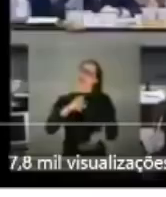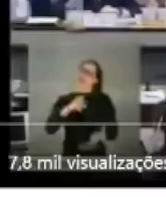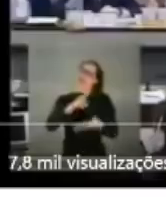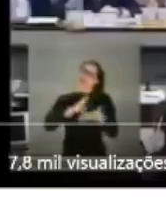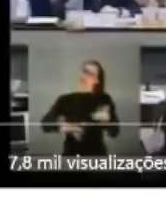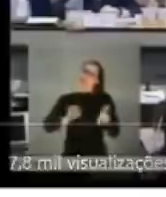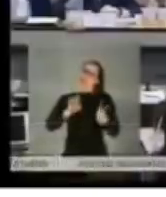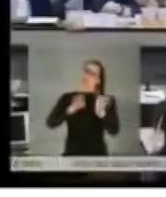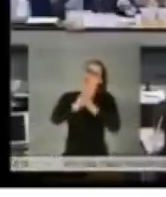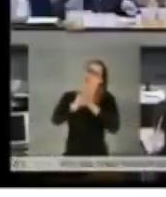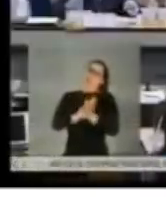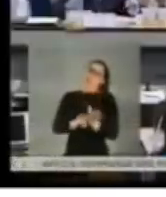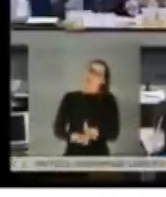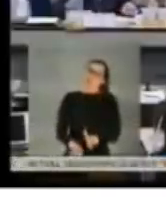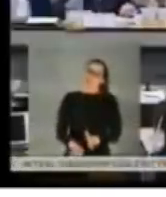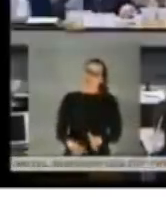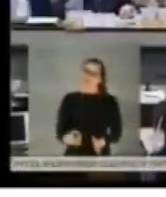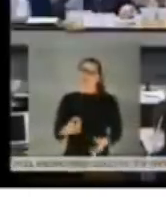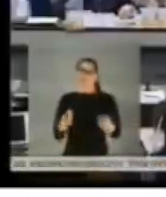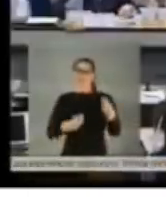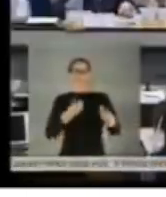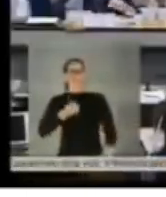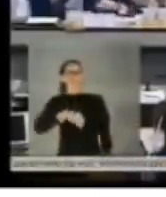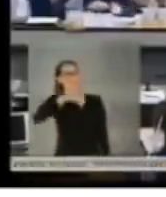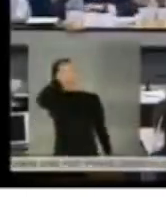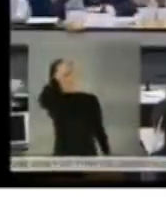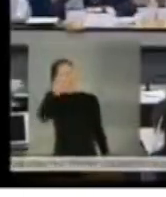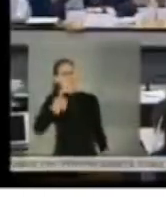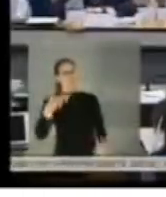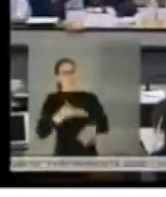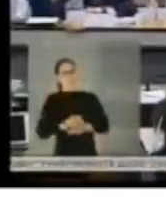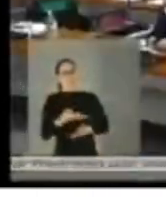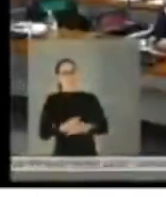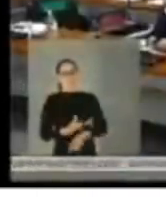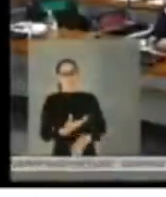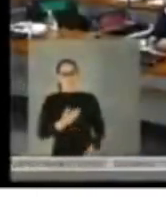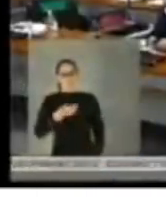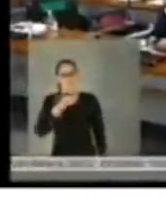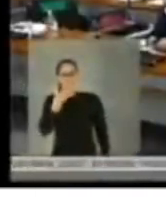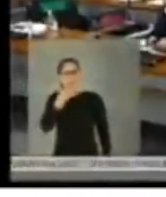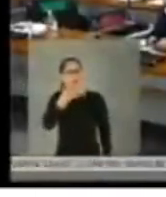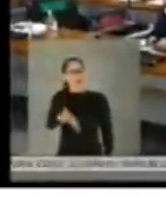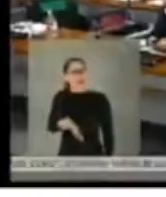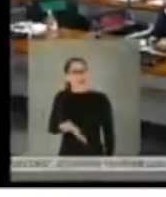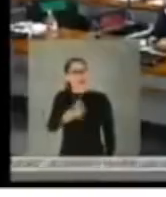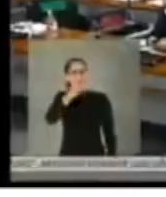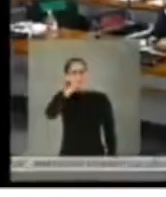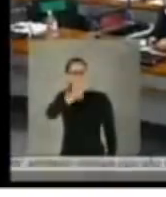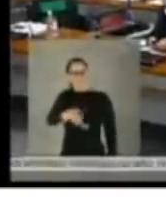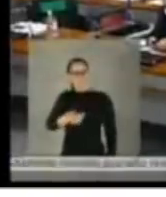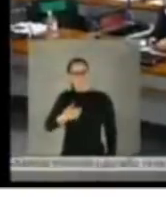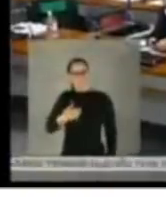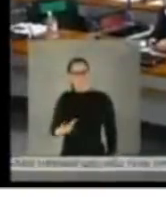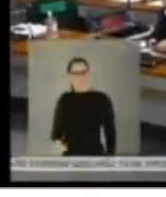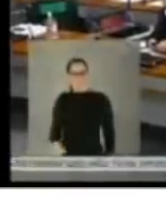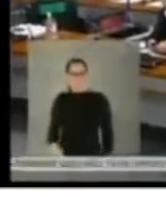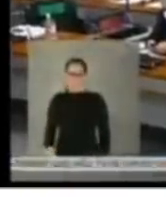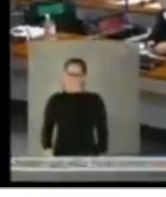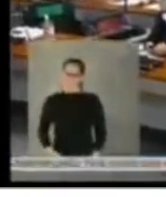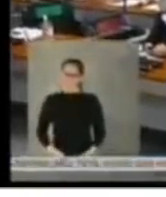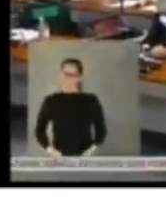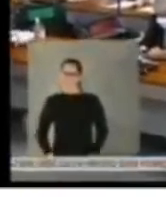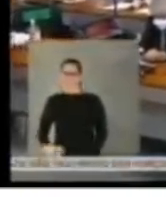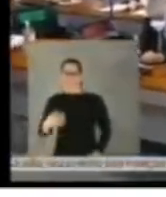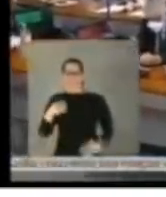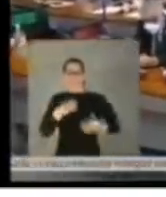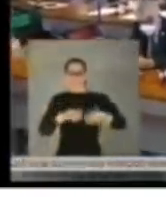Escuta só. Não, usando como se eu não estivesse aqui. Falando meu nome como se eu não estivesse aqui. Na forma mais cínica, né, que pode existir. E